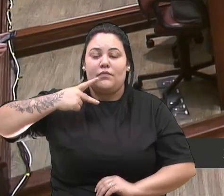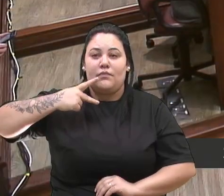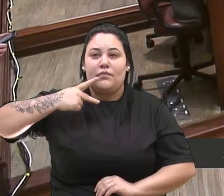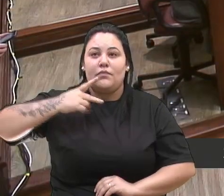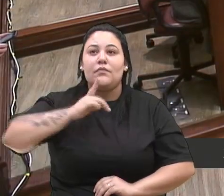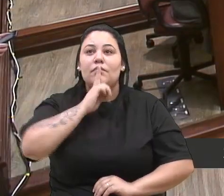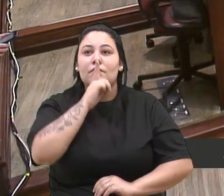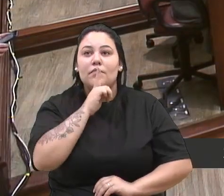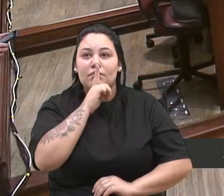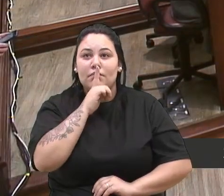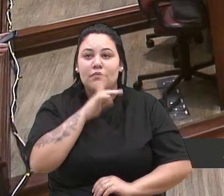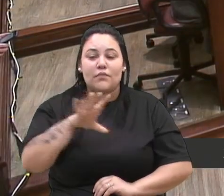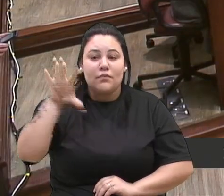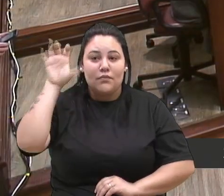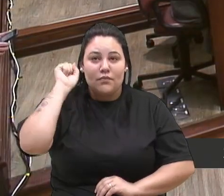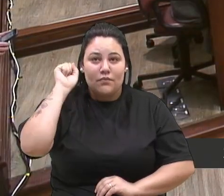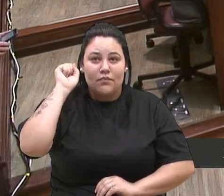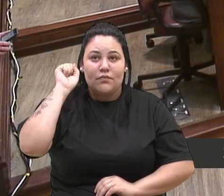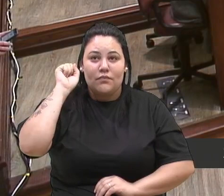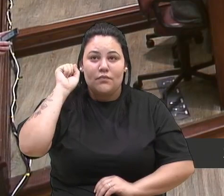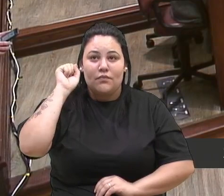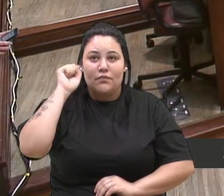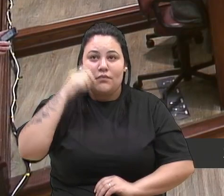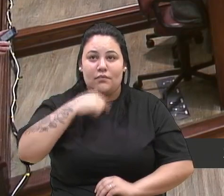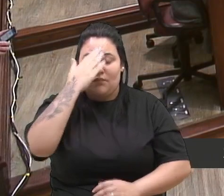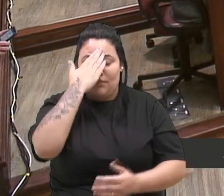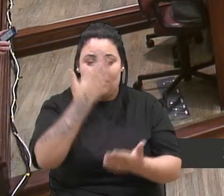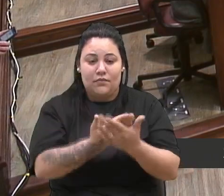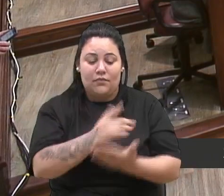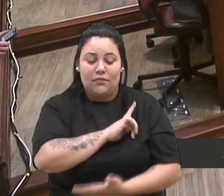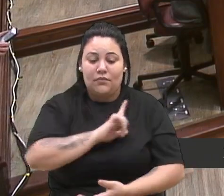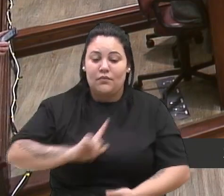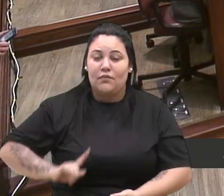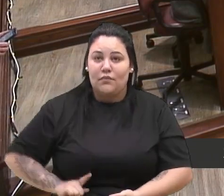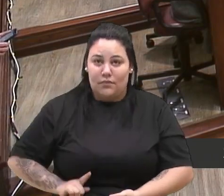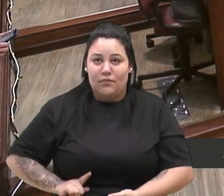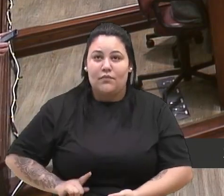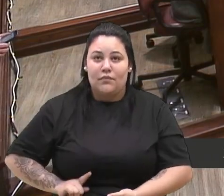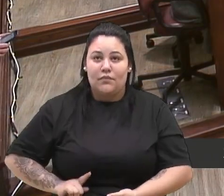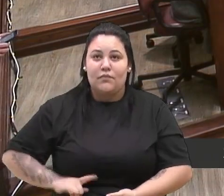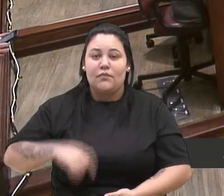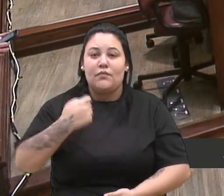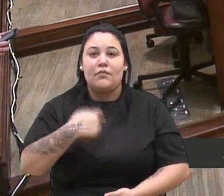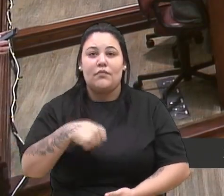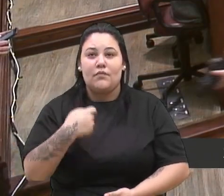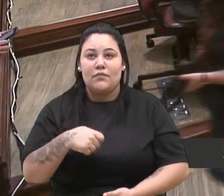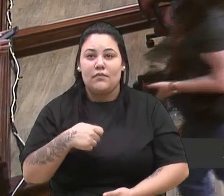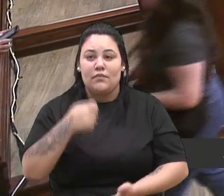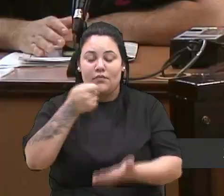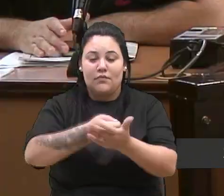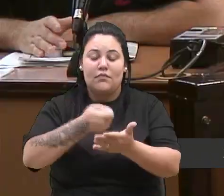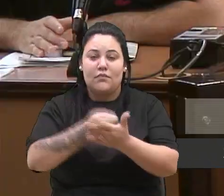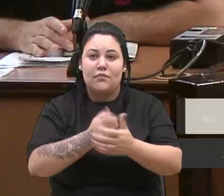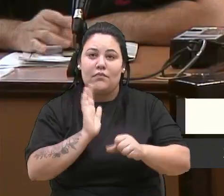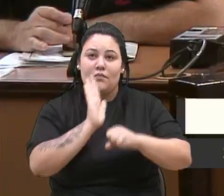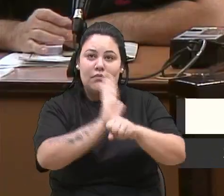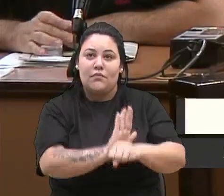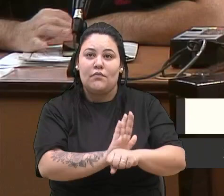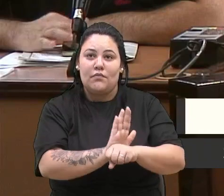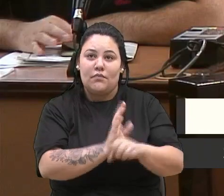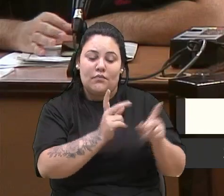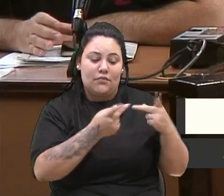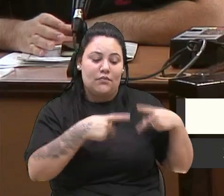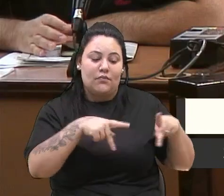e eu acredito que, obviamente, os governos eles têm que tentar auxiliar a população a tirar o pé da lama, mas